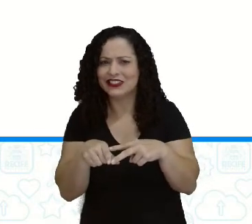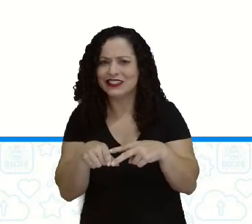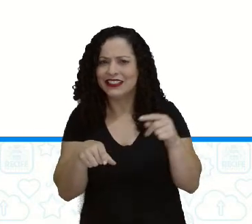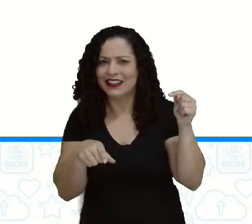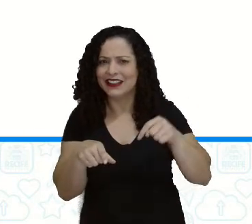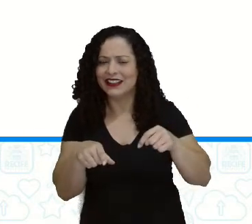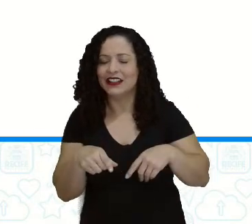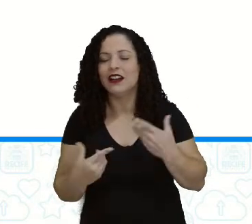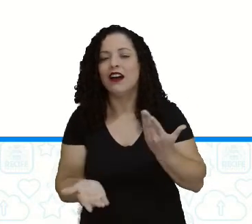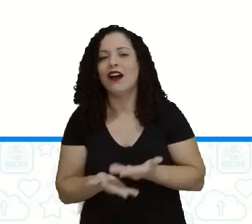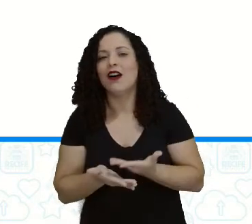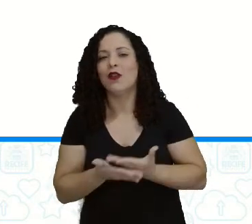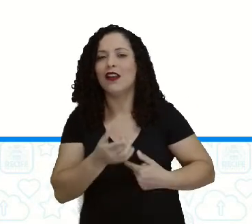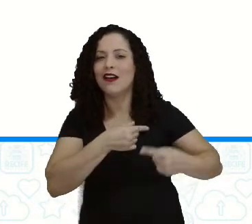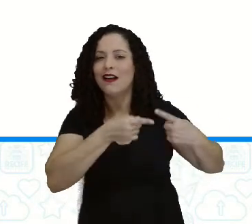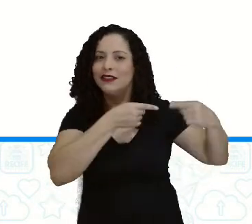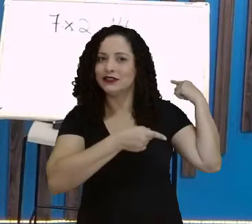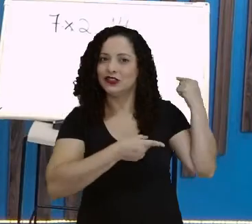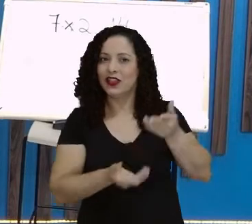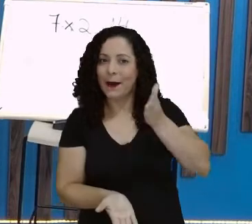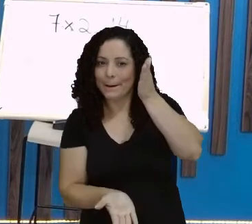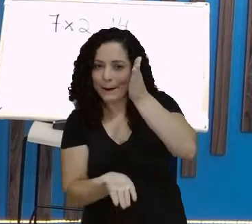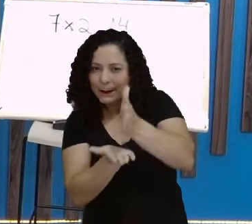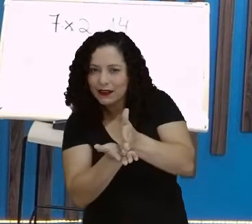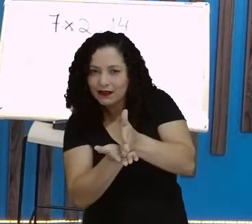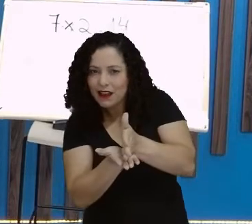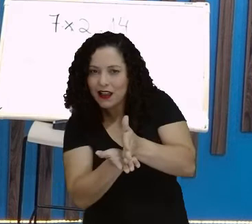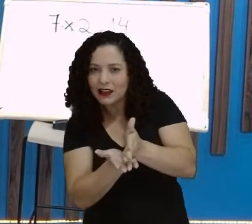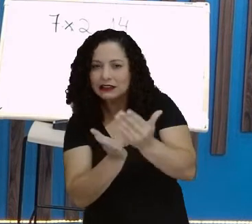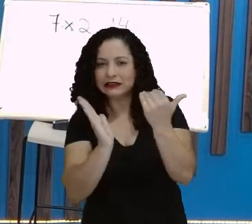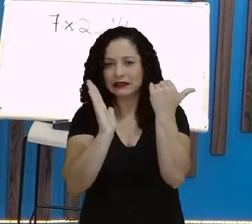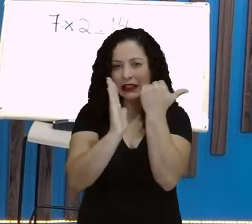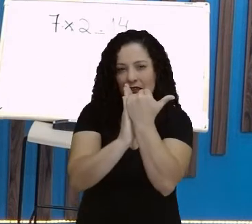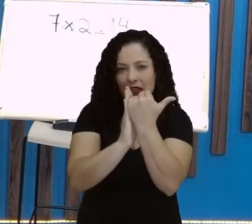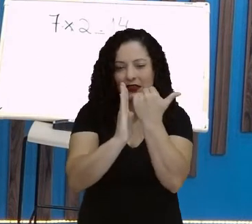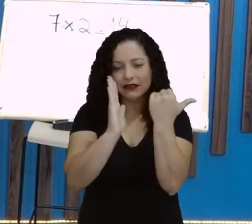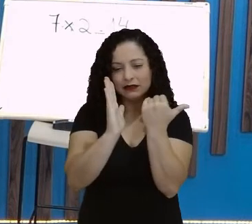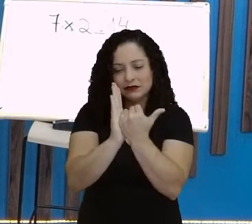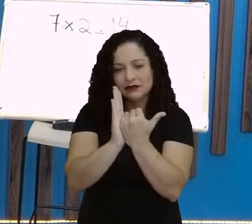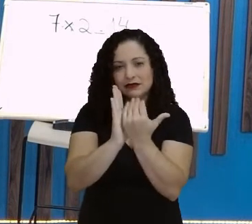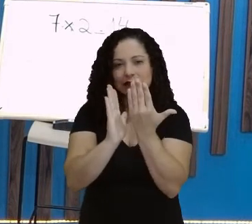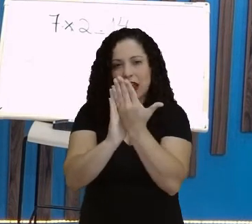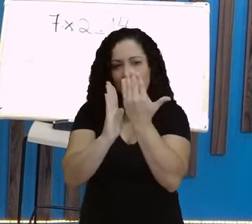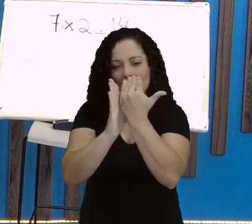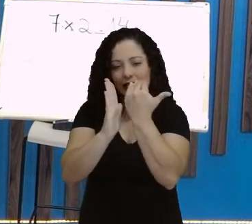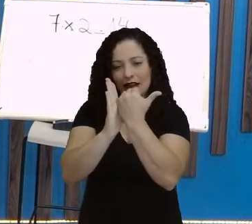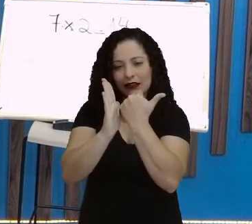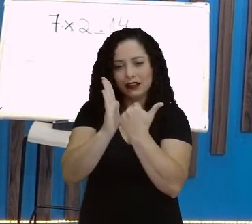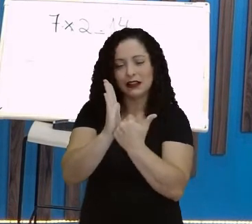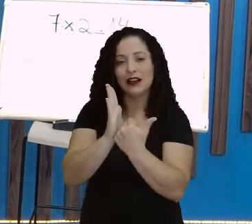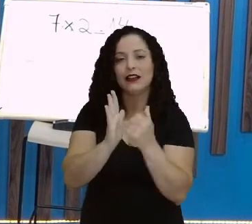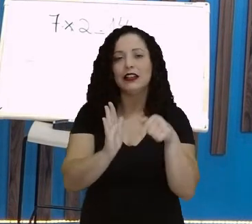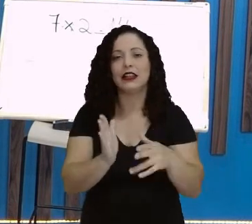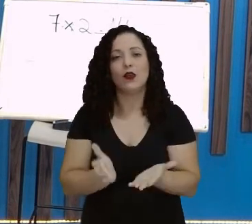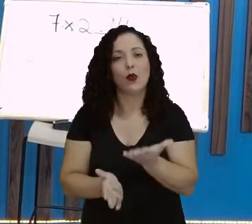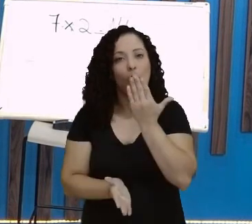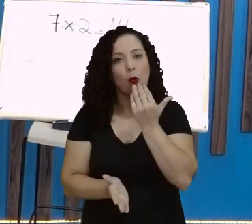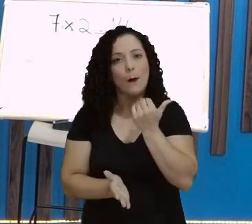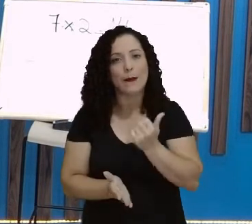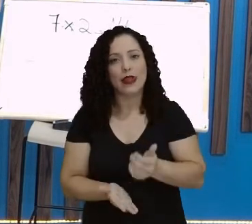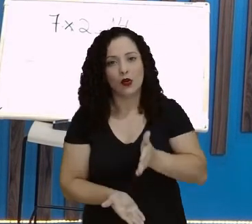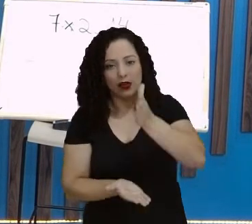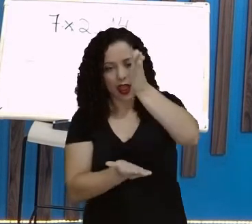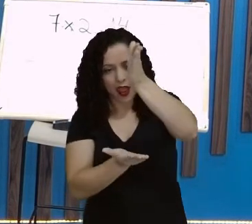vocês na aula que a gente trabalhou com metade, terça parte, quarta parte? Se ele comeu a metade, né,